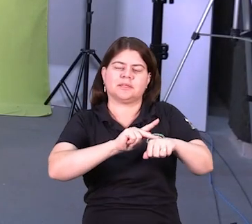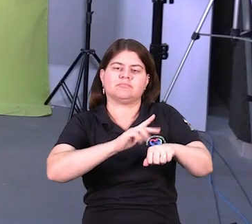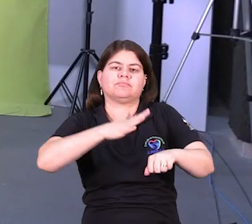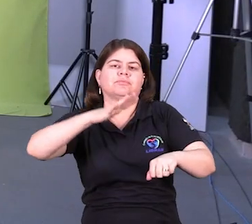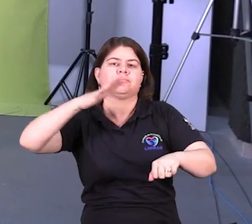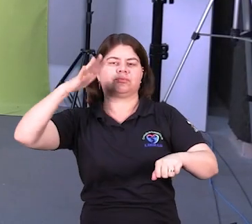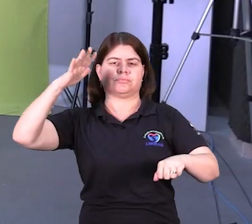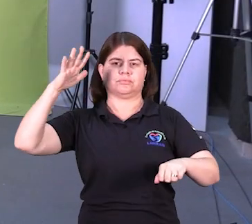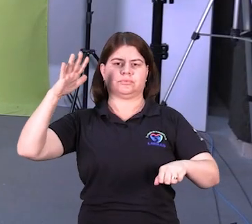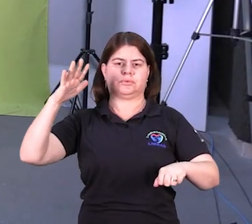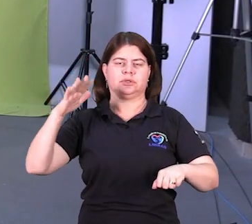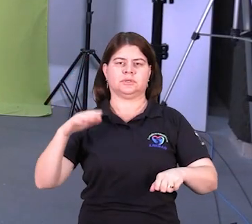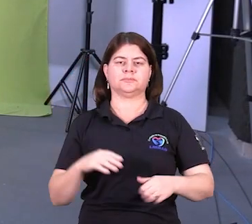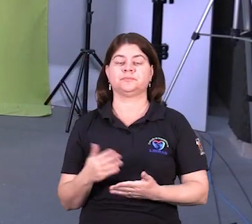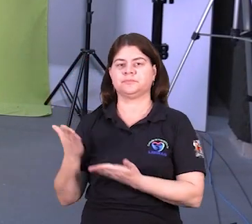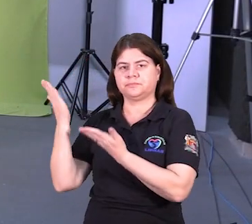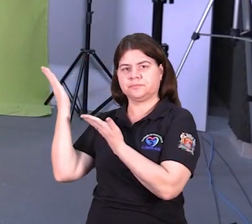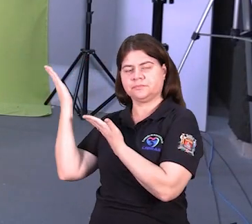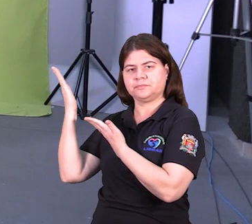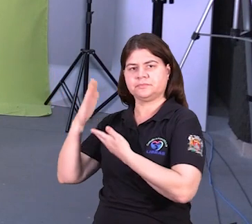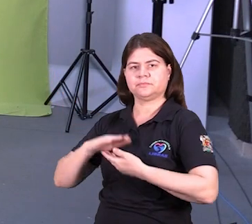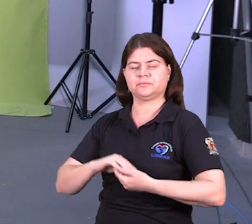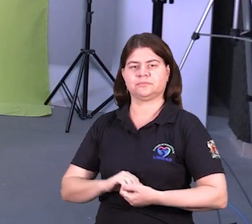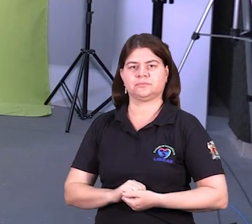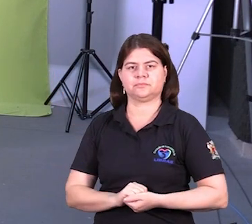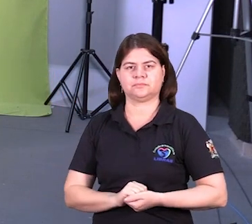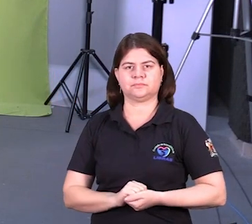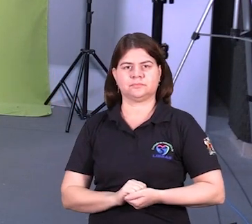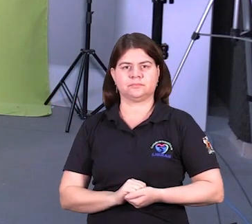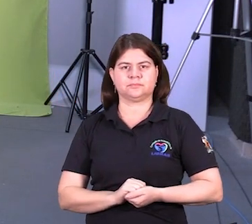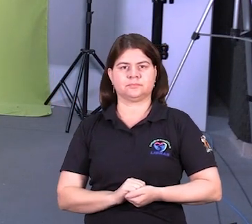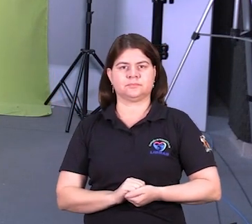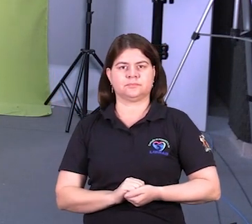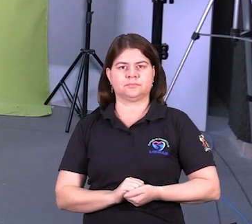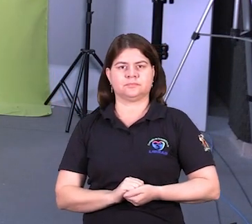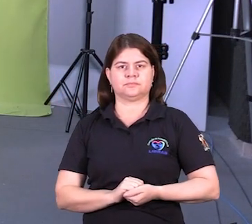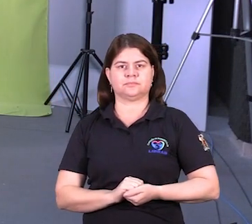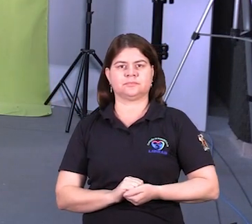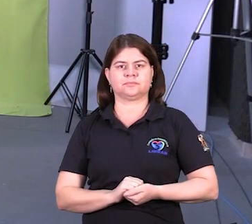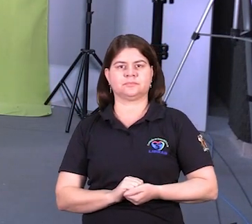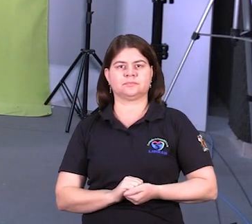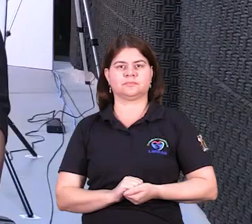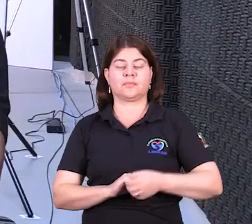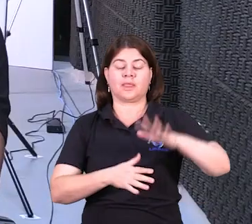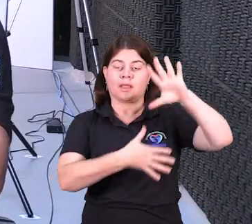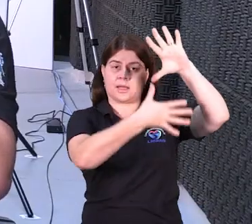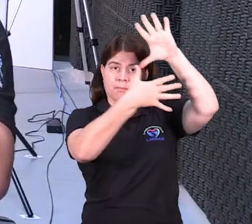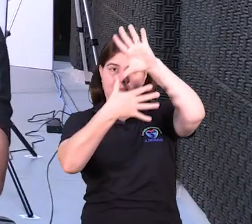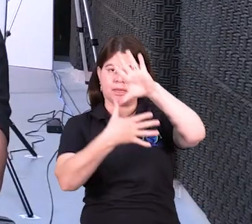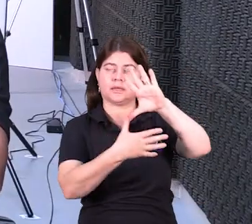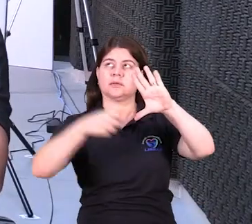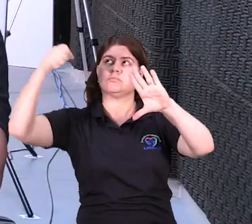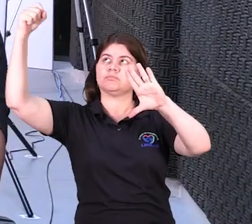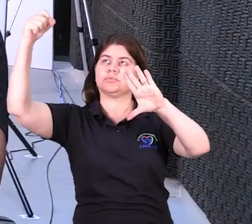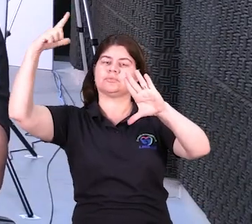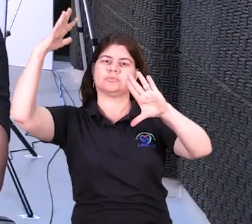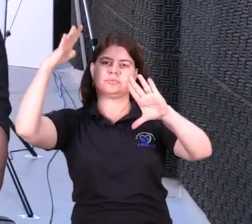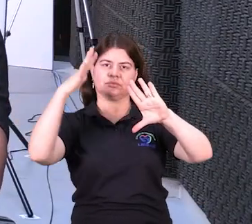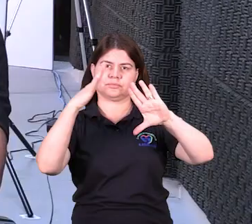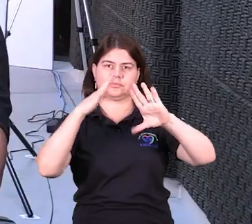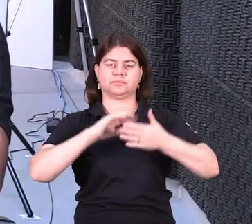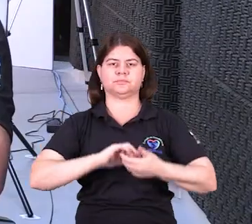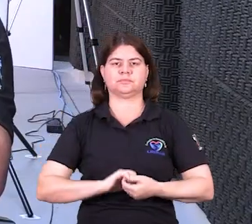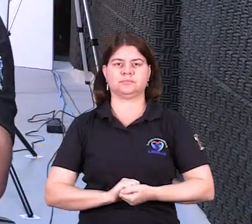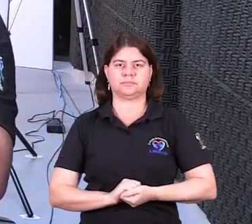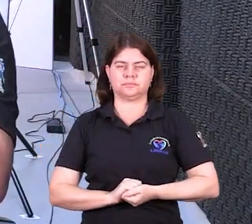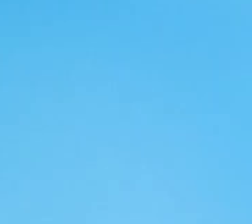ao Brasil, florão da América, iluminado ao sol do novo mundo. Ele já está iluminado ao sol